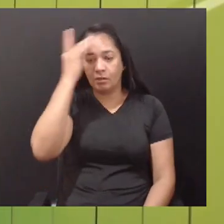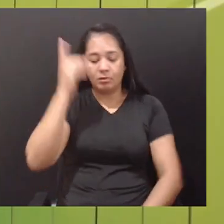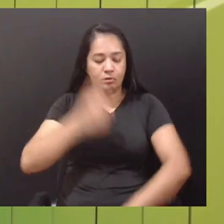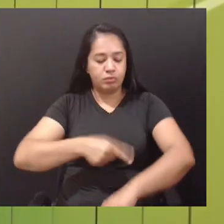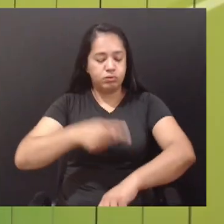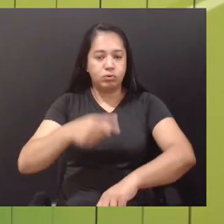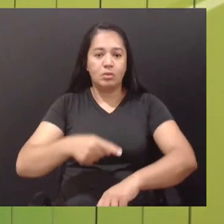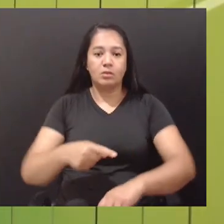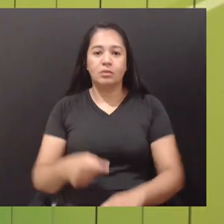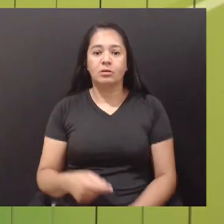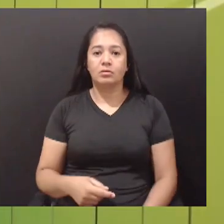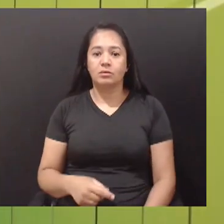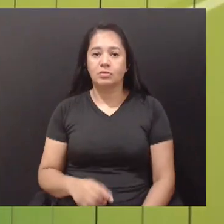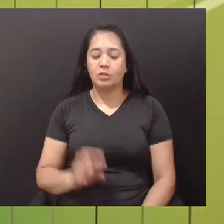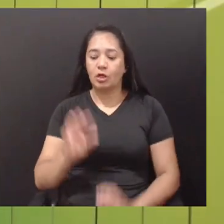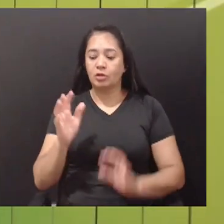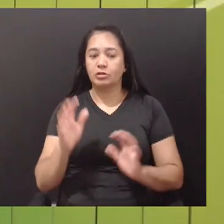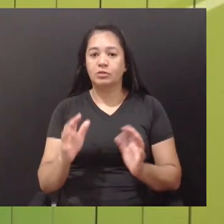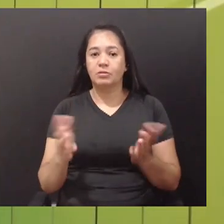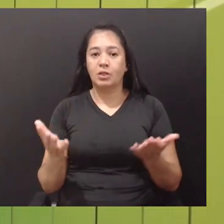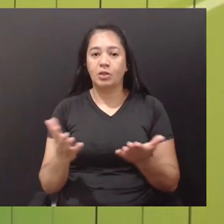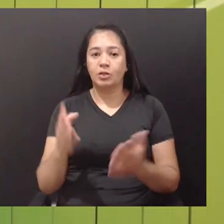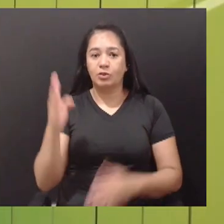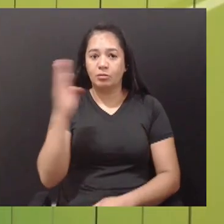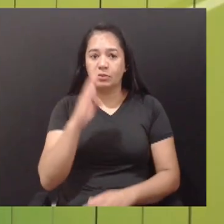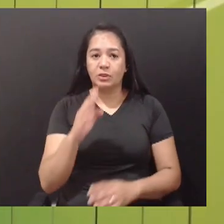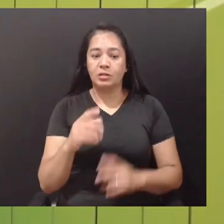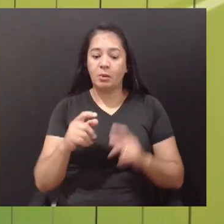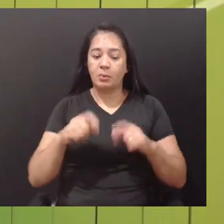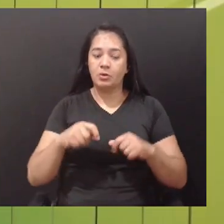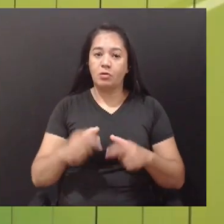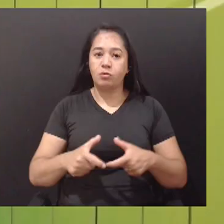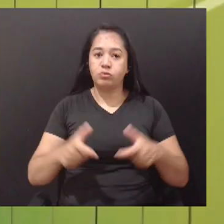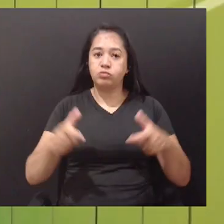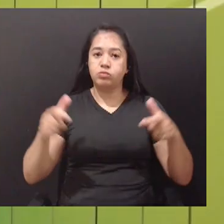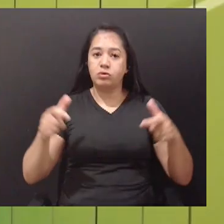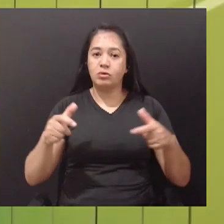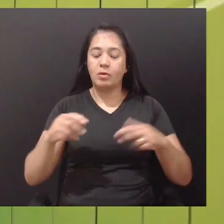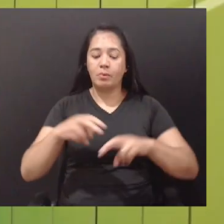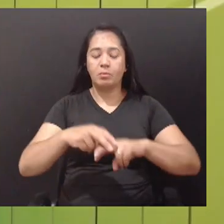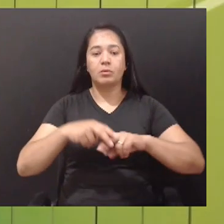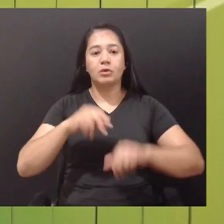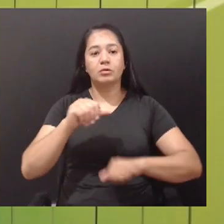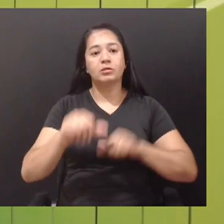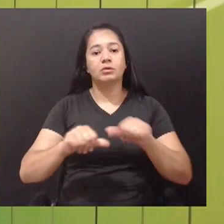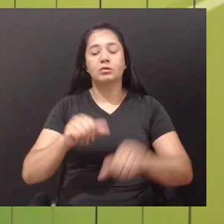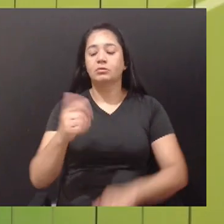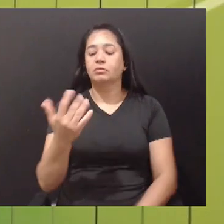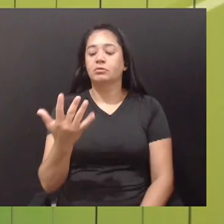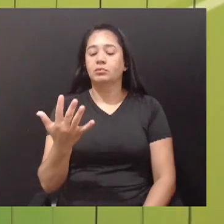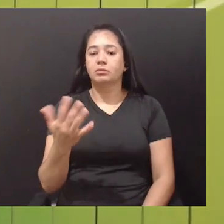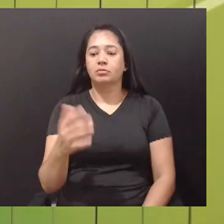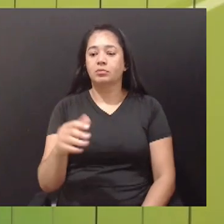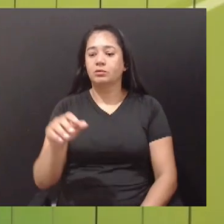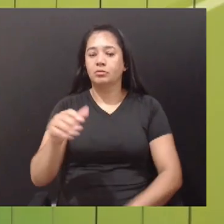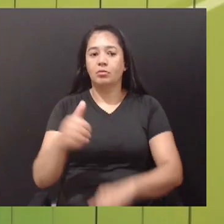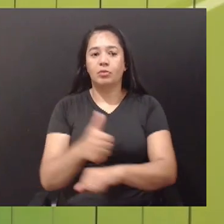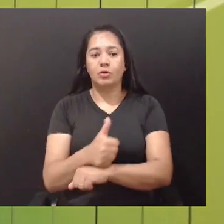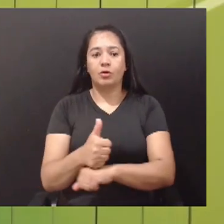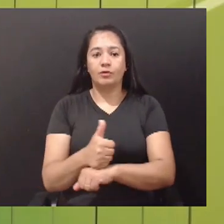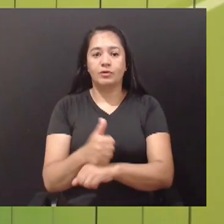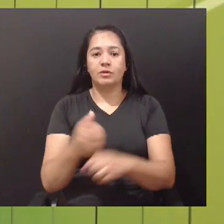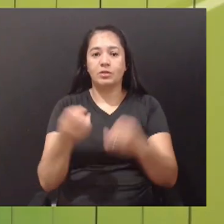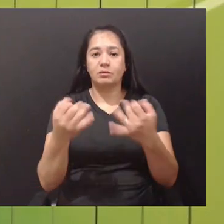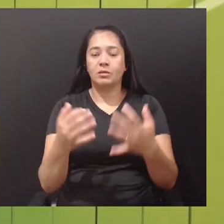incomum no Brasil, agora deve intensificar devido às mudanças climáticas. Especialistas afirmam que a região sul do